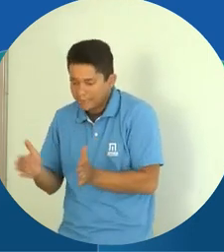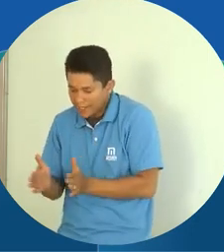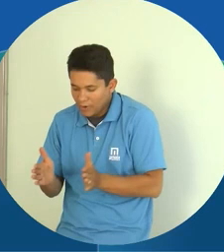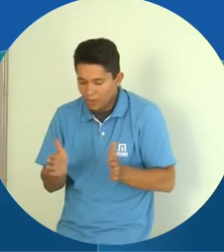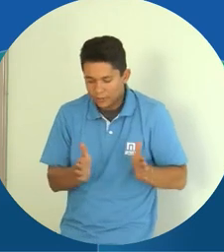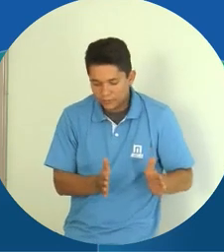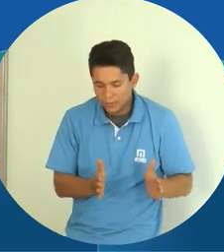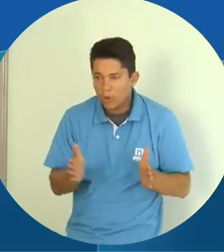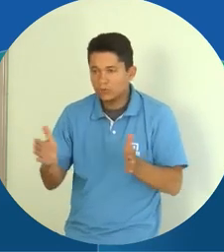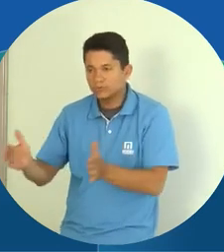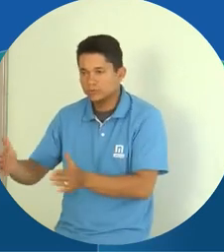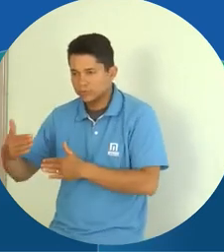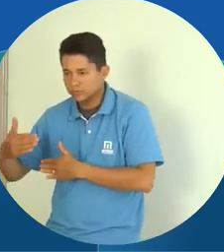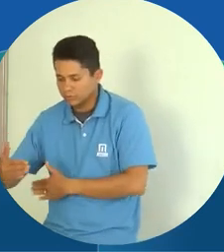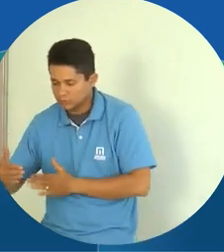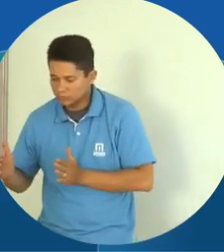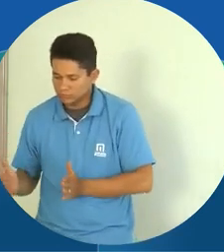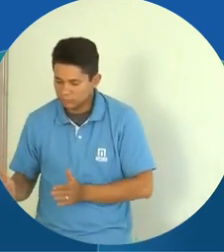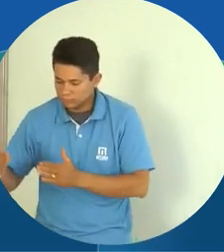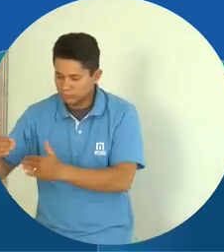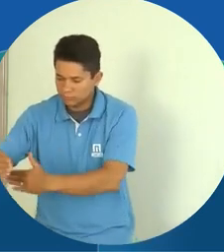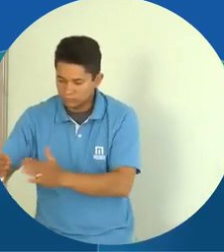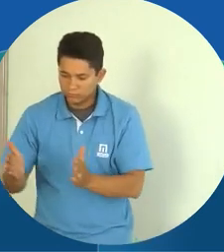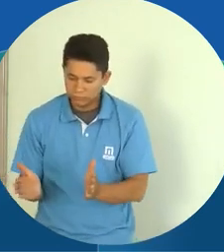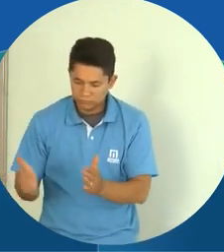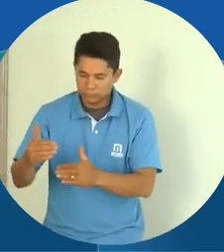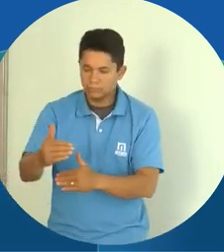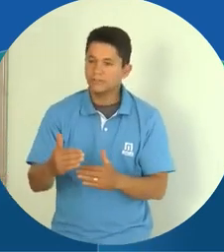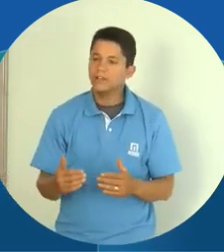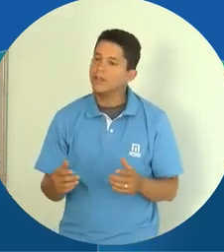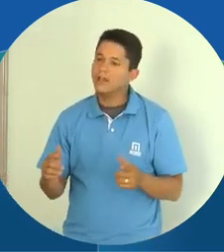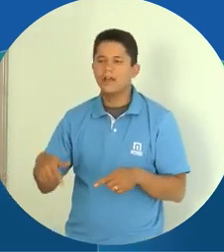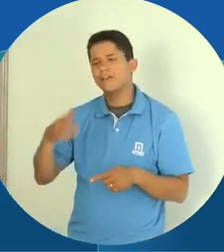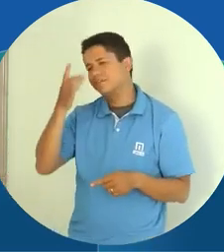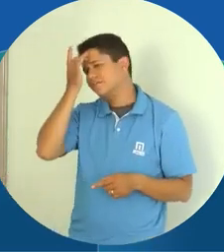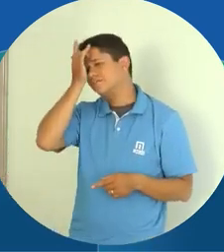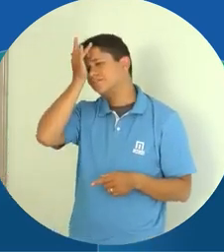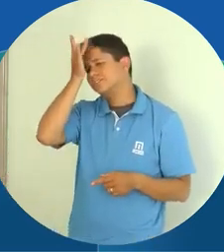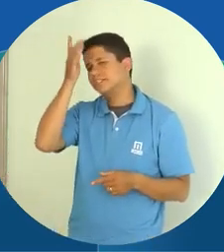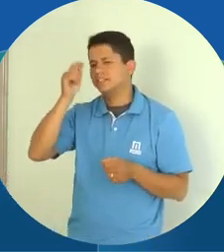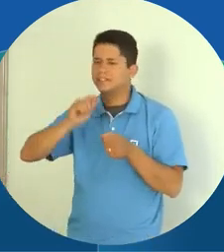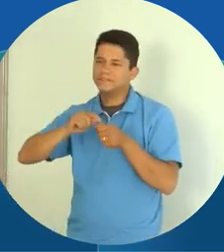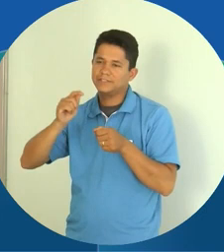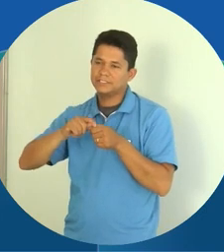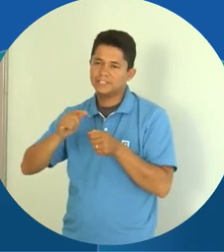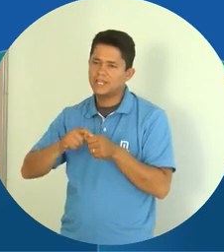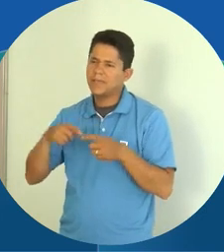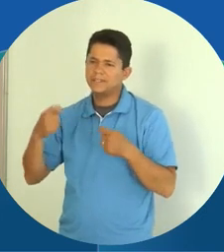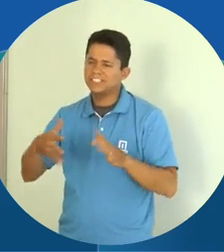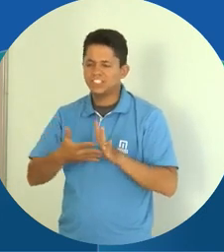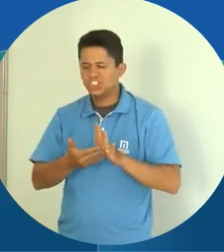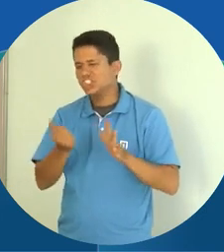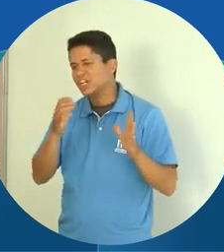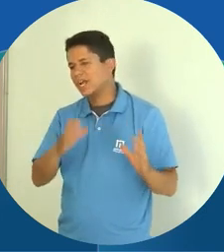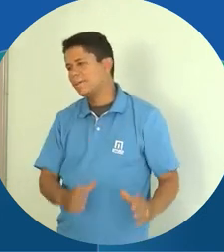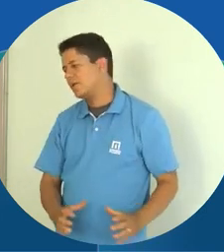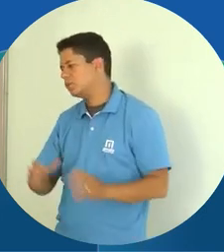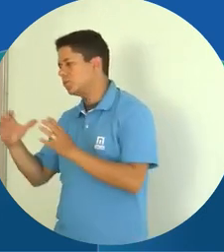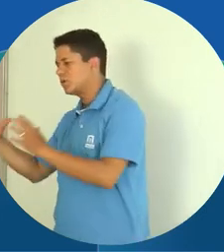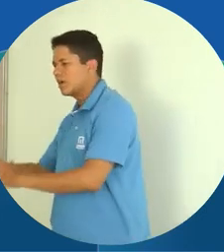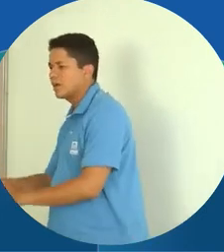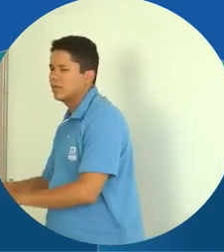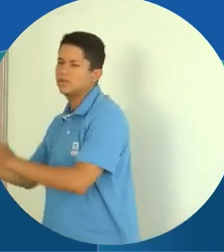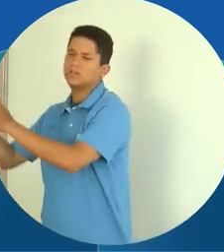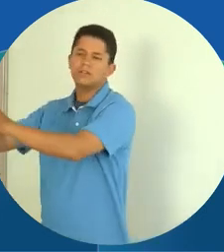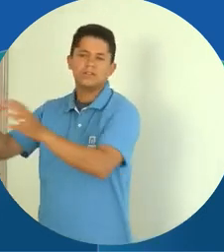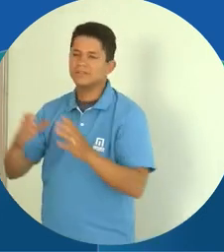proximidades da estaca, o que facilita muito, né, na execução. A gente não precisa ficar removendo a máquina para outros lugares, alternando.